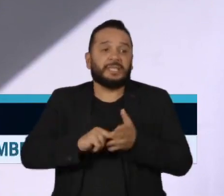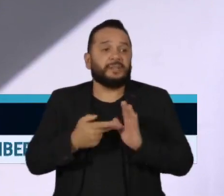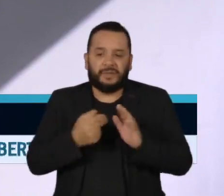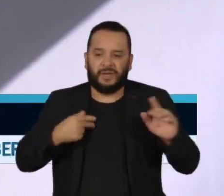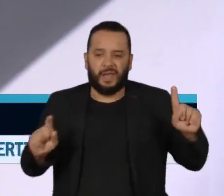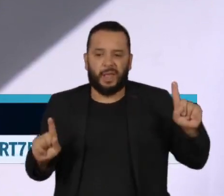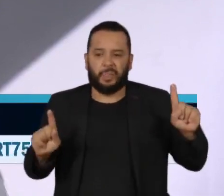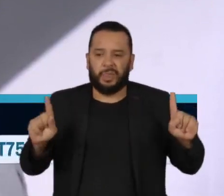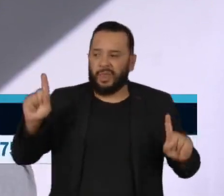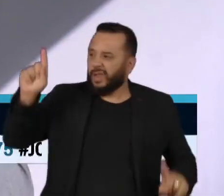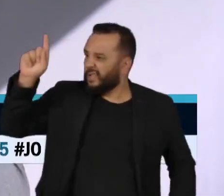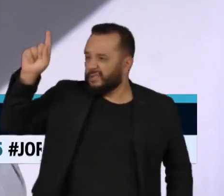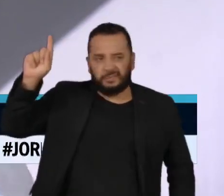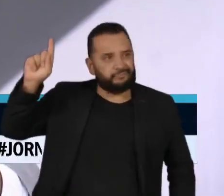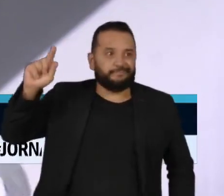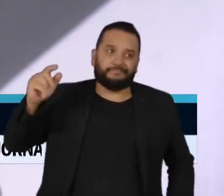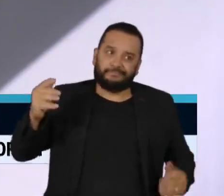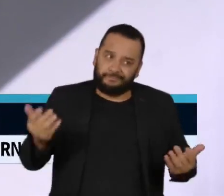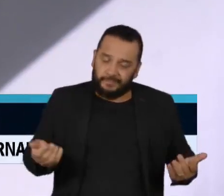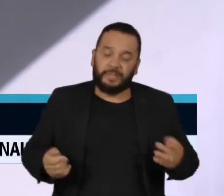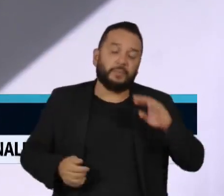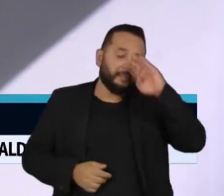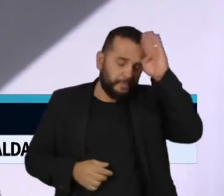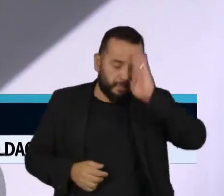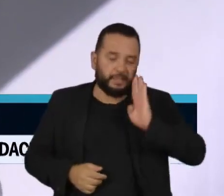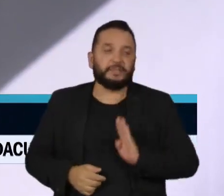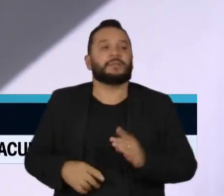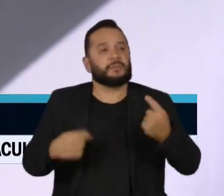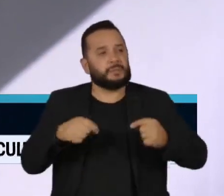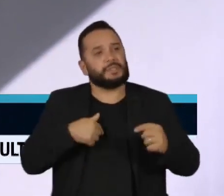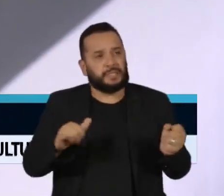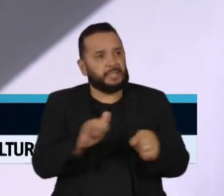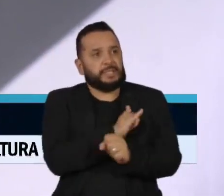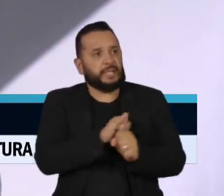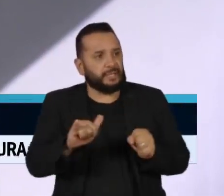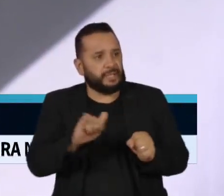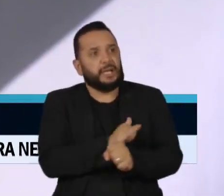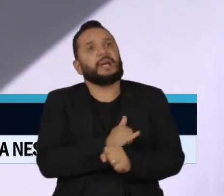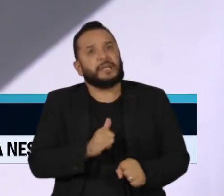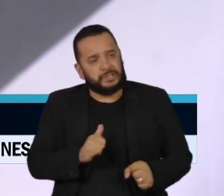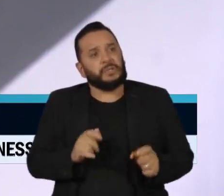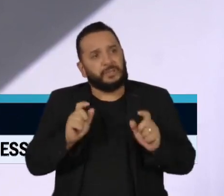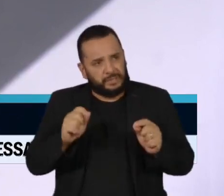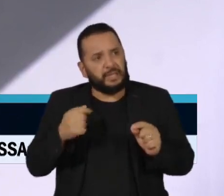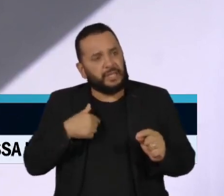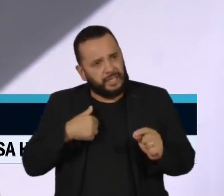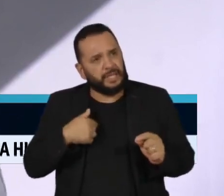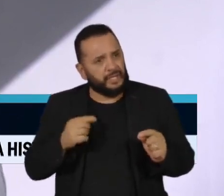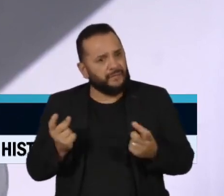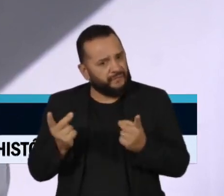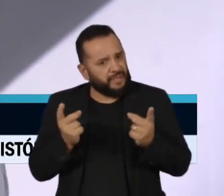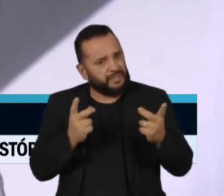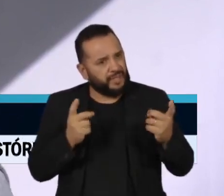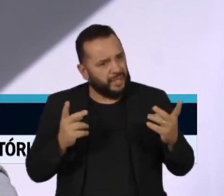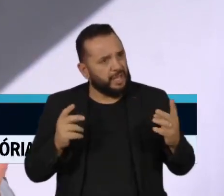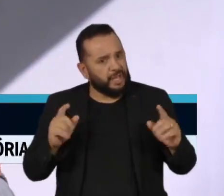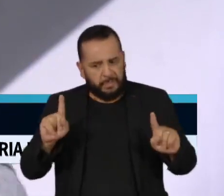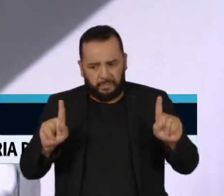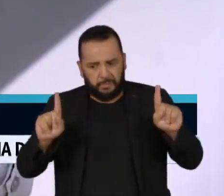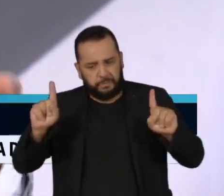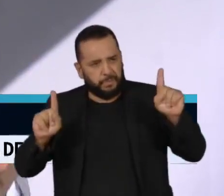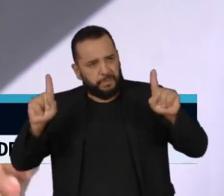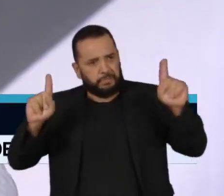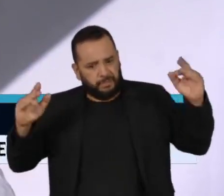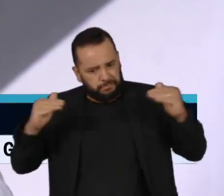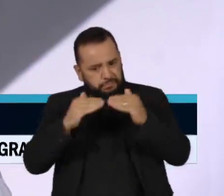o Brasil, o país, precisa construir mecanismos que minimamente equalizem essa questão. Agora, é dificílimo,